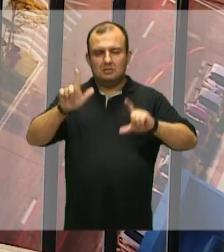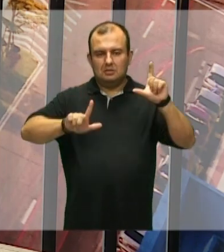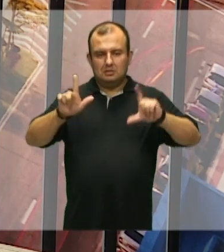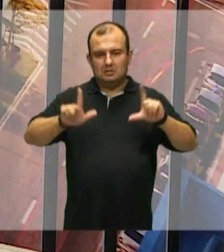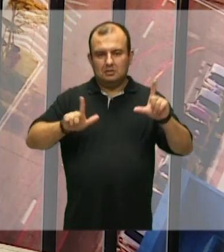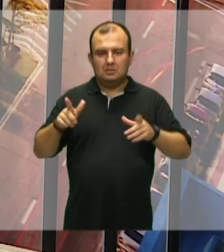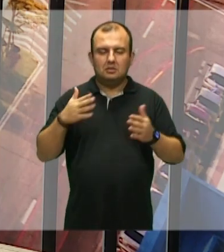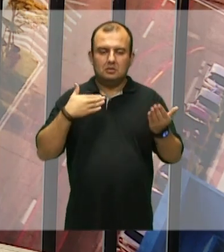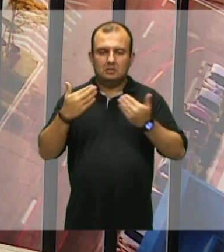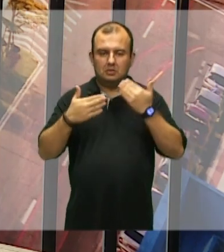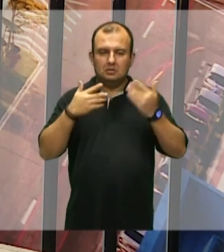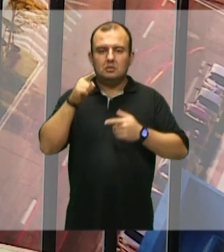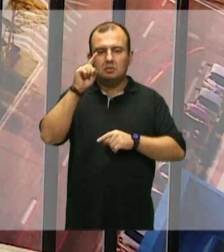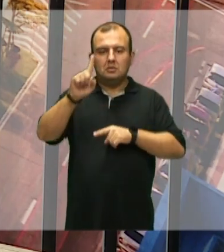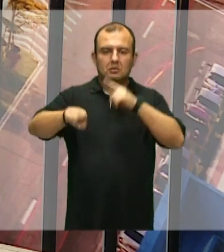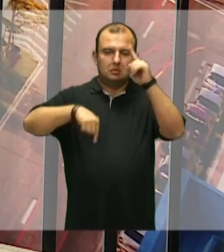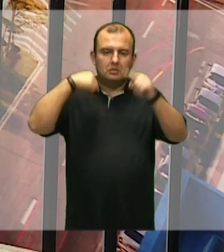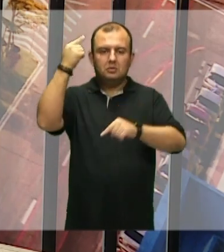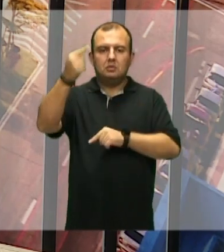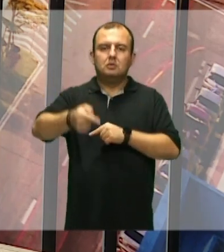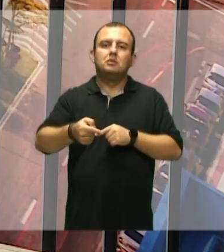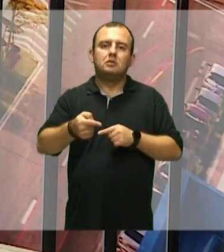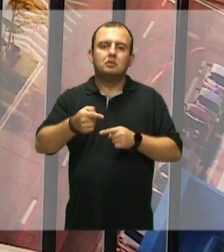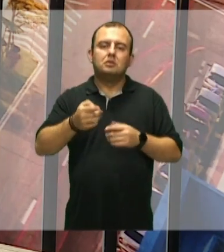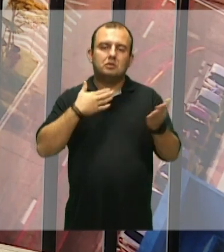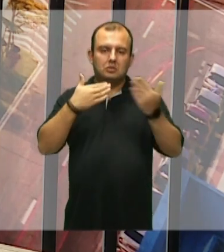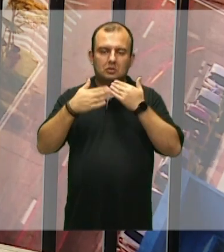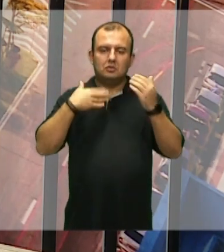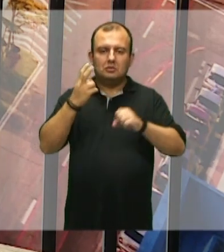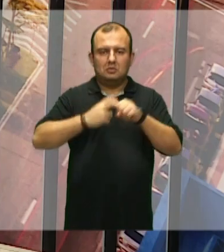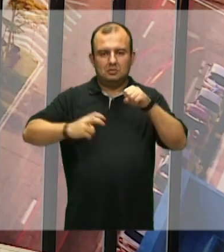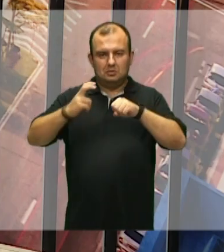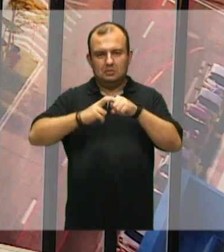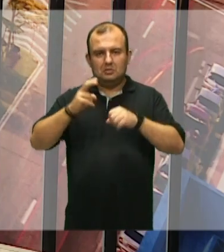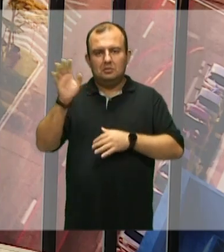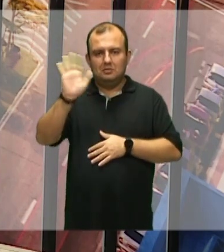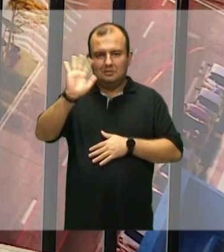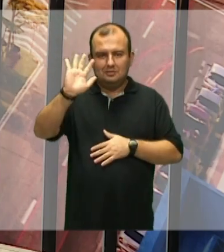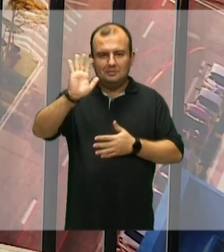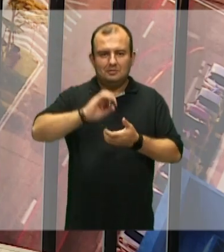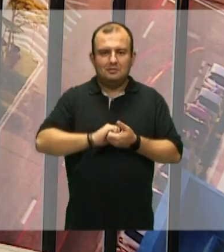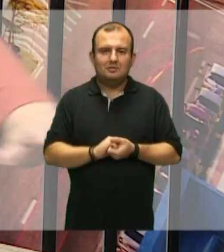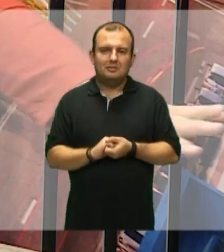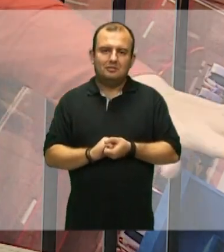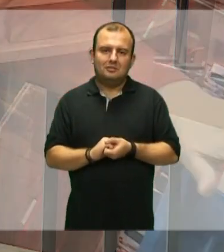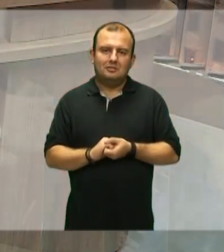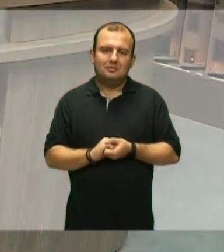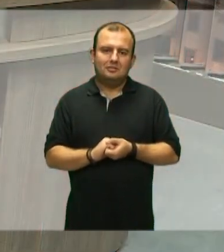E eu converso mais com vocês no próximo Conversa Cultural. Até lá!